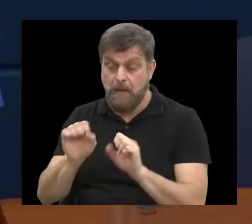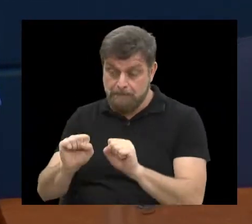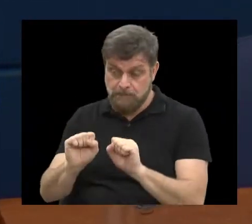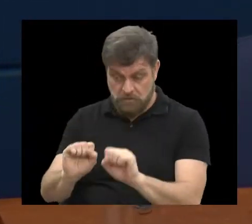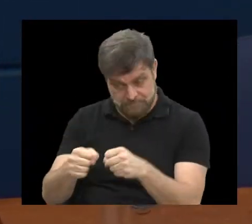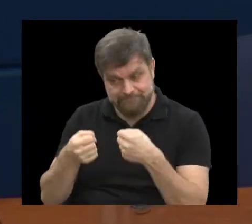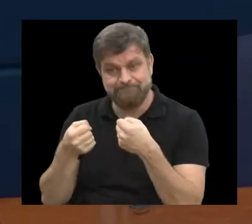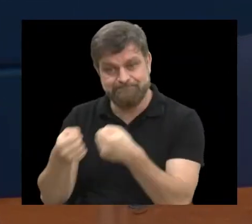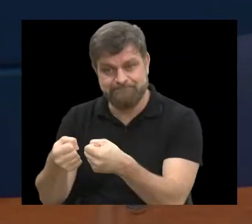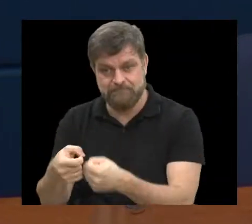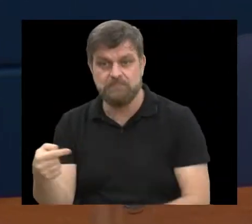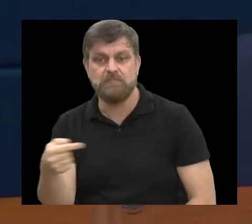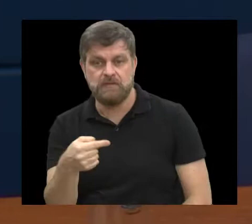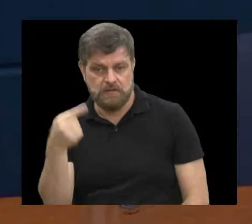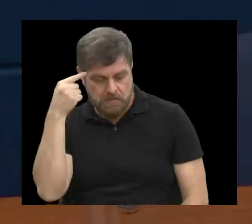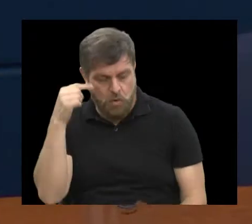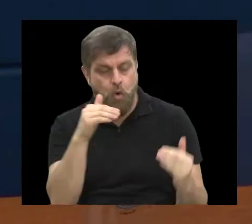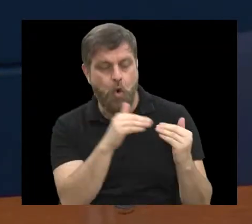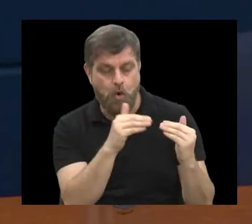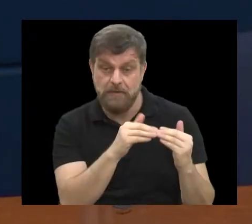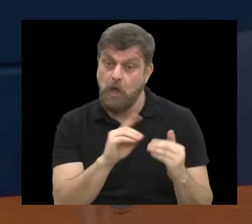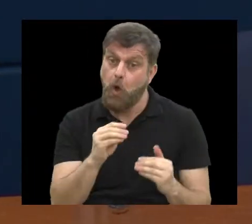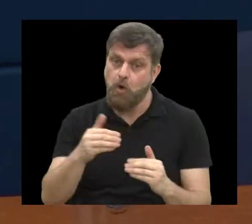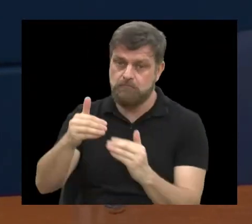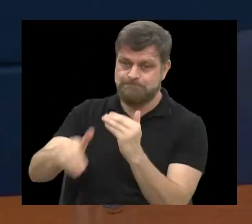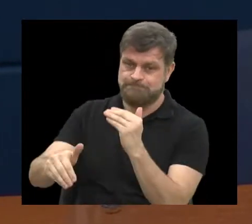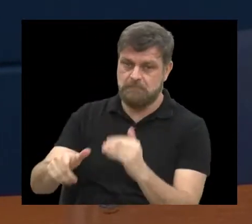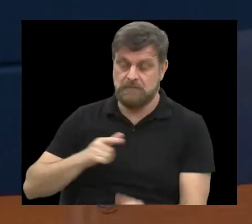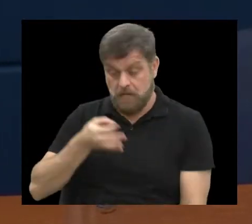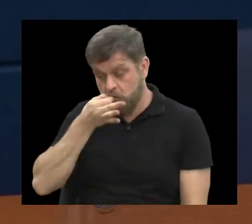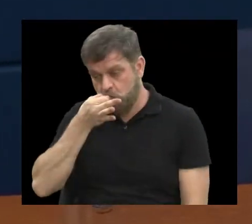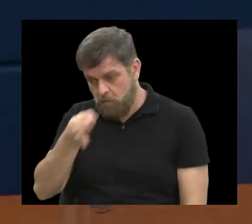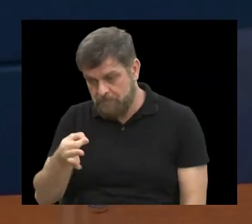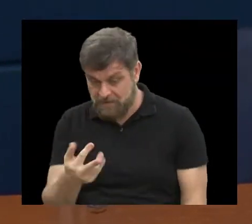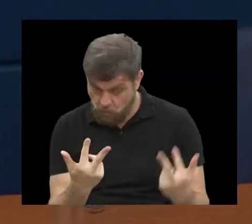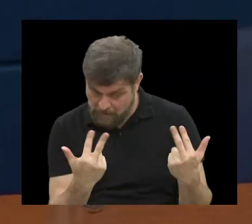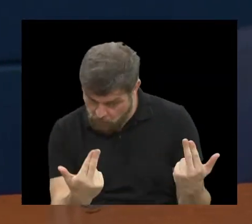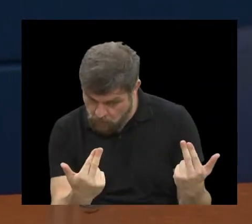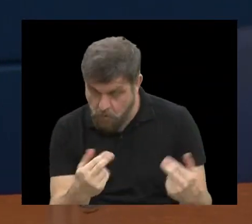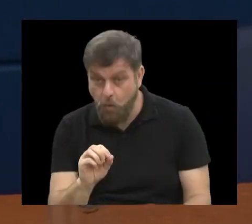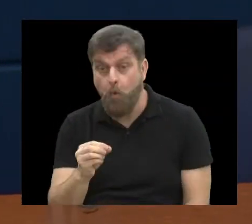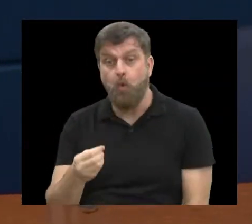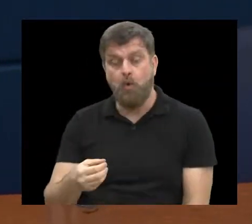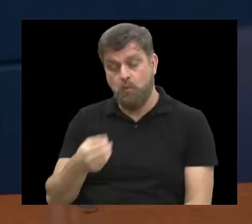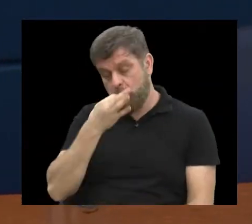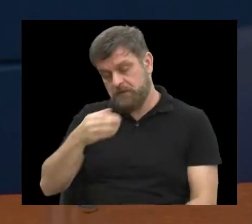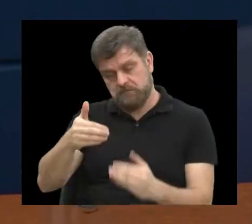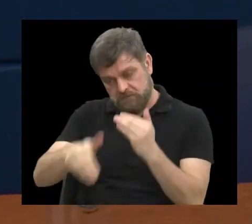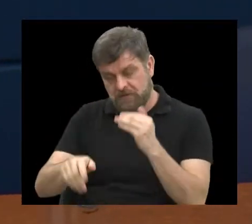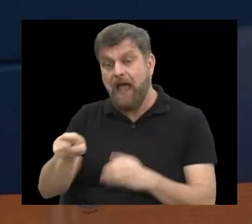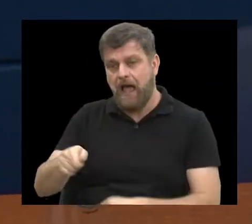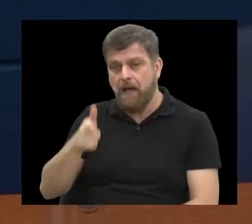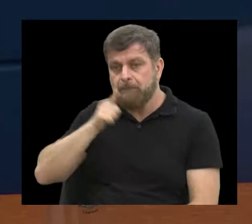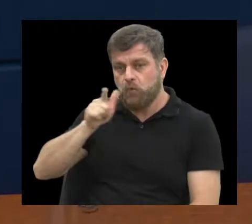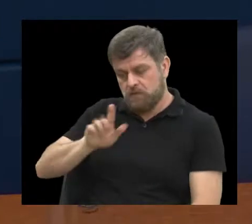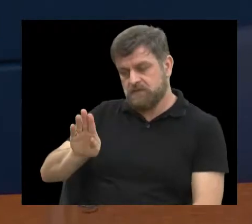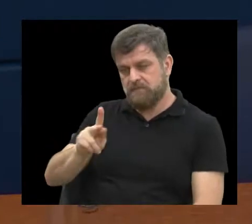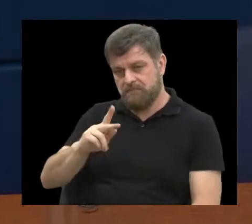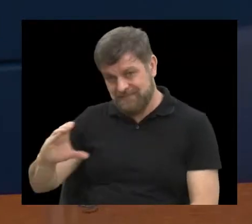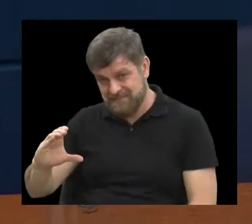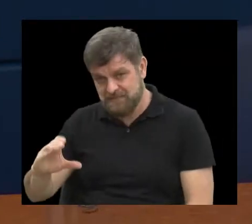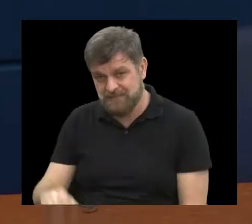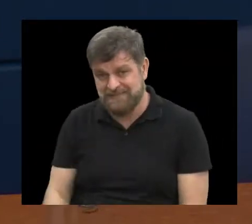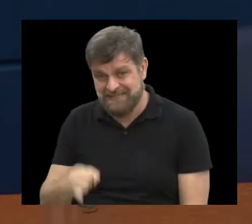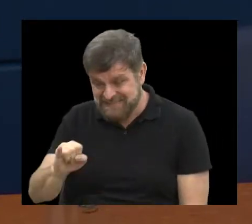reformar a decisão anterior, ter uma opinião diferente, e o benefício vir a ser concedido, ok? Se